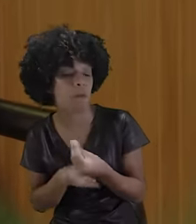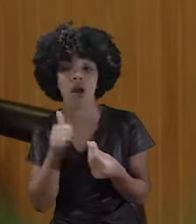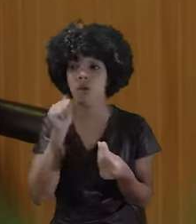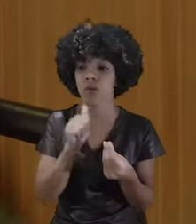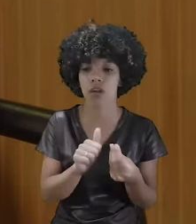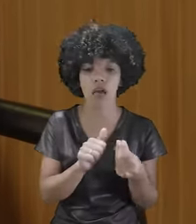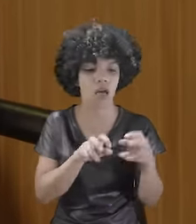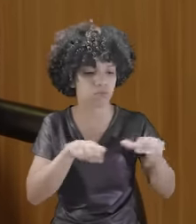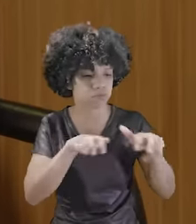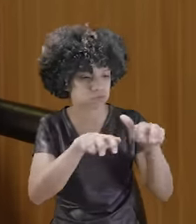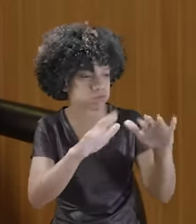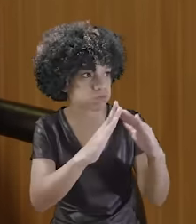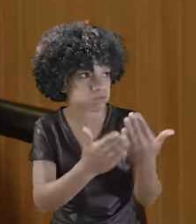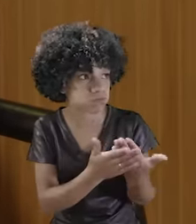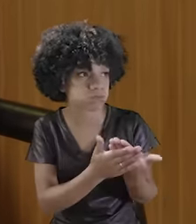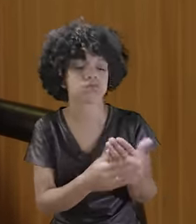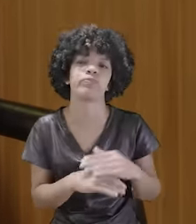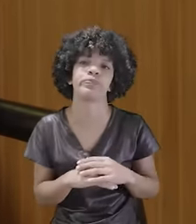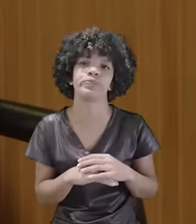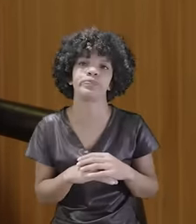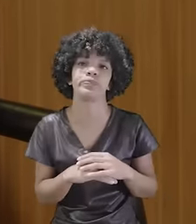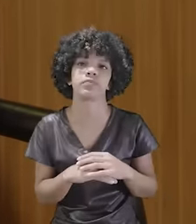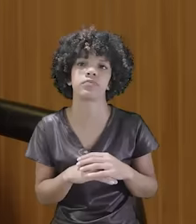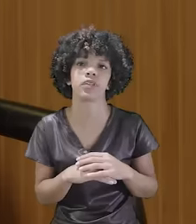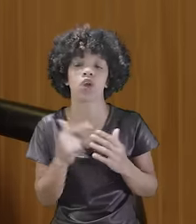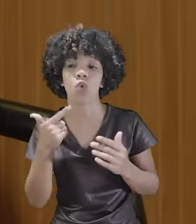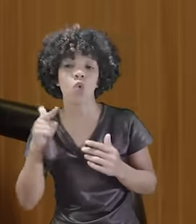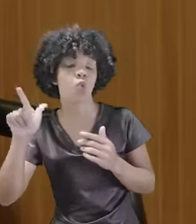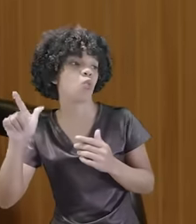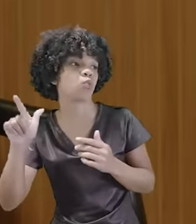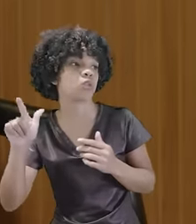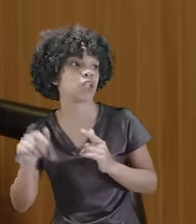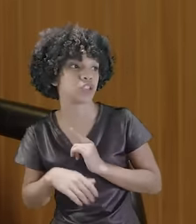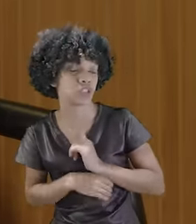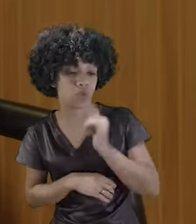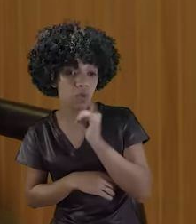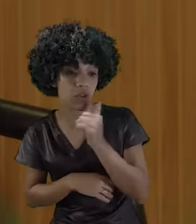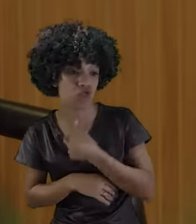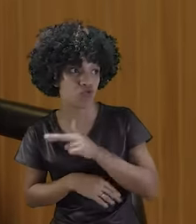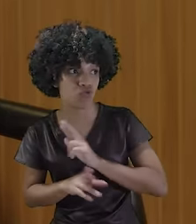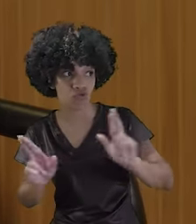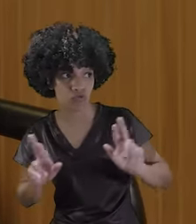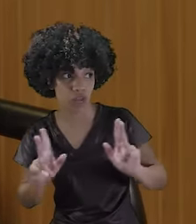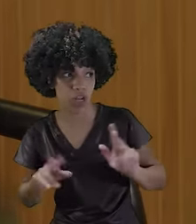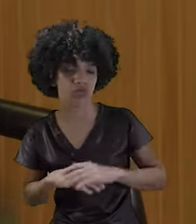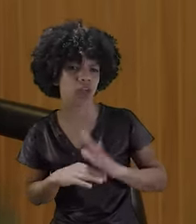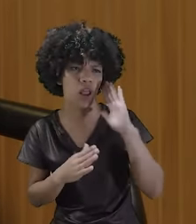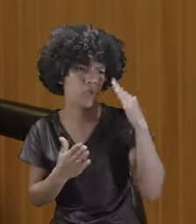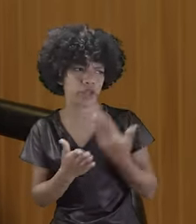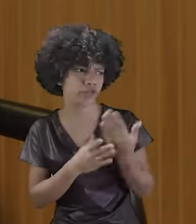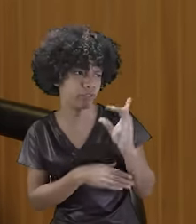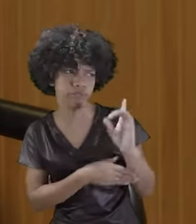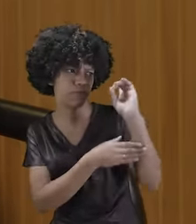a gente tava na sala tava no no outro lugar estava uma menina do outro e religião que ela nem